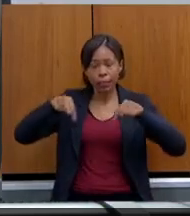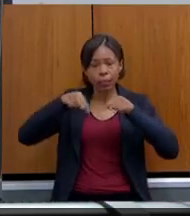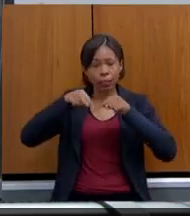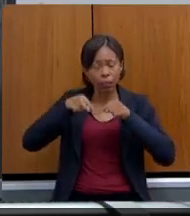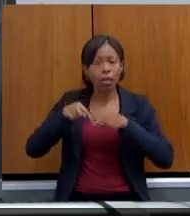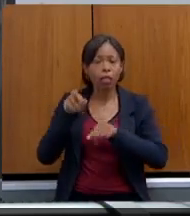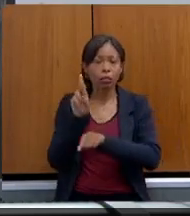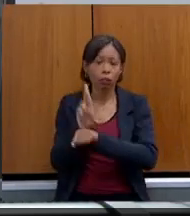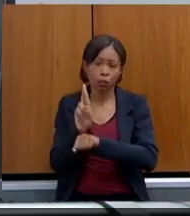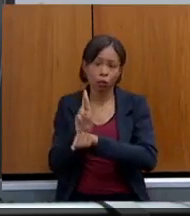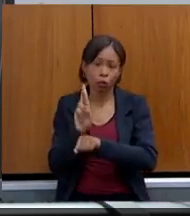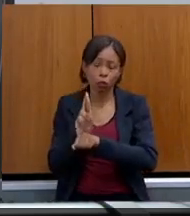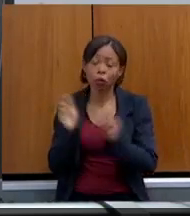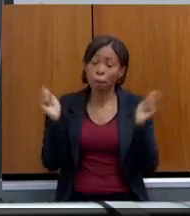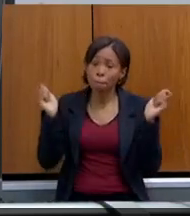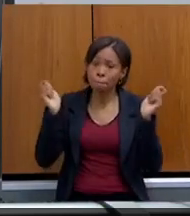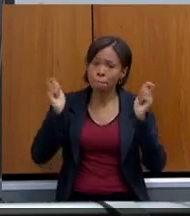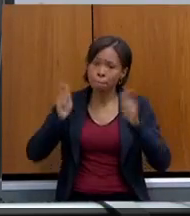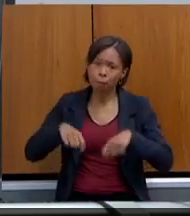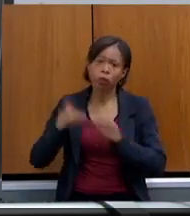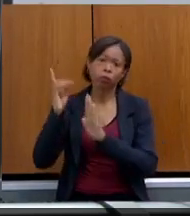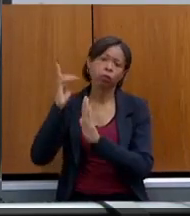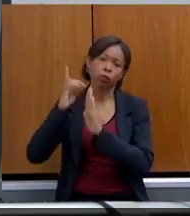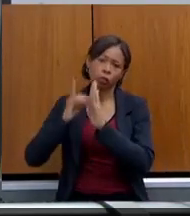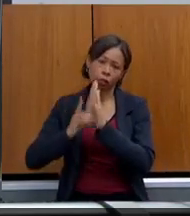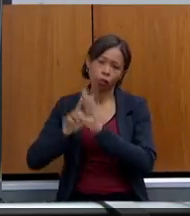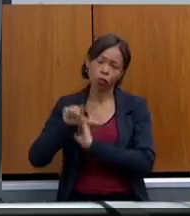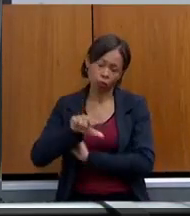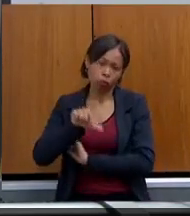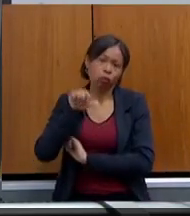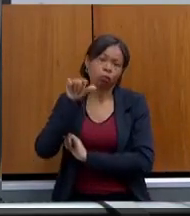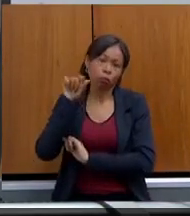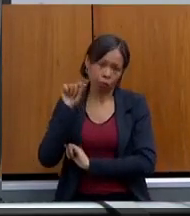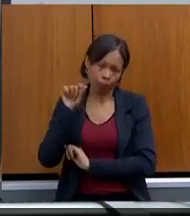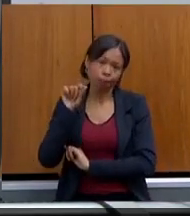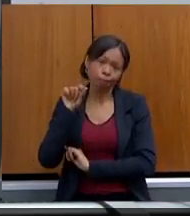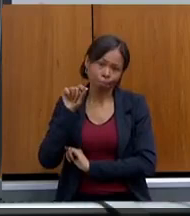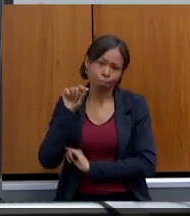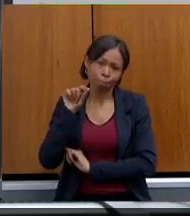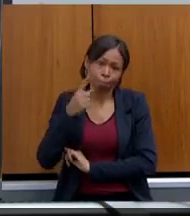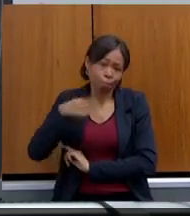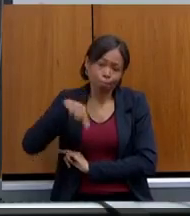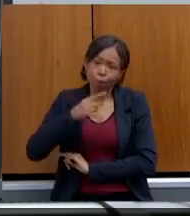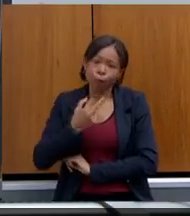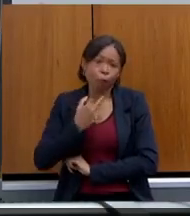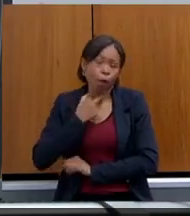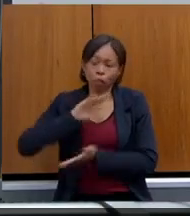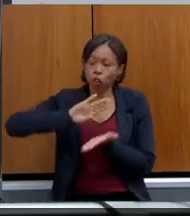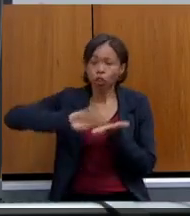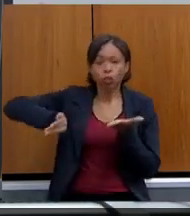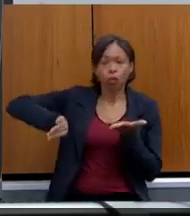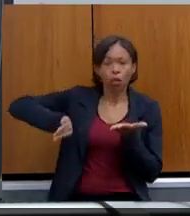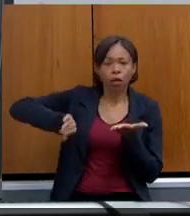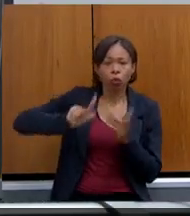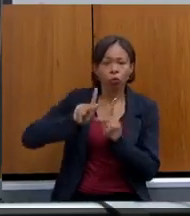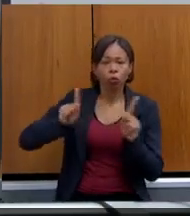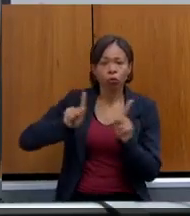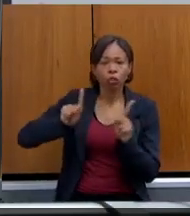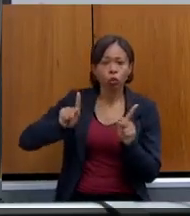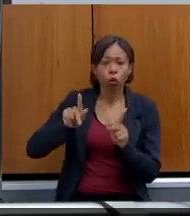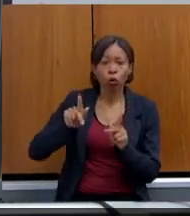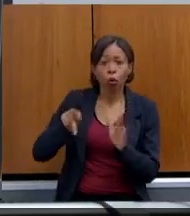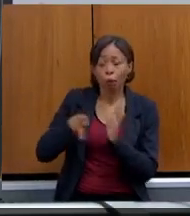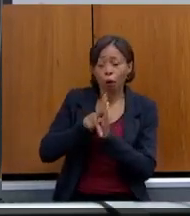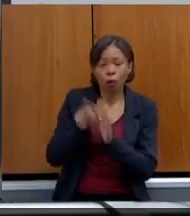efetivo que ele possa ter se direito também dessa escolha então concordo que a gente não pode tirar um professor específico de uma disciplina